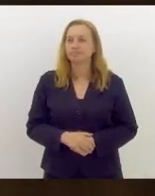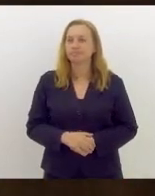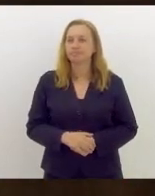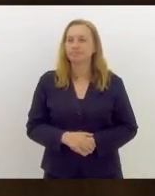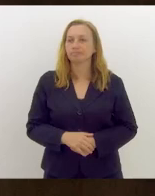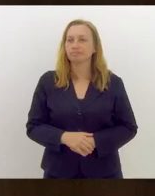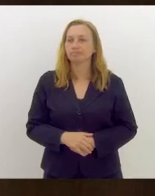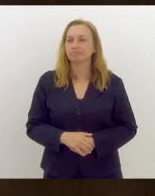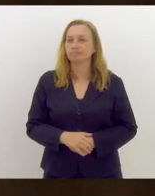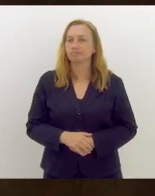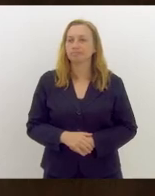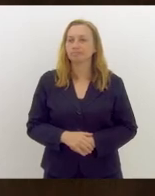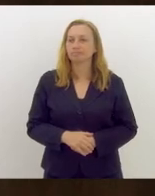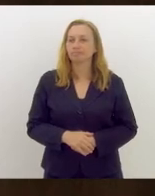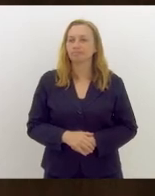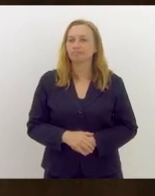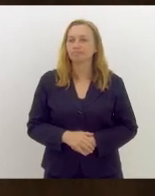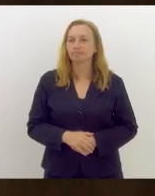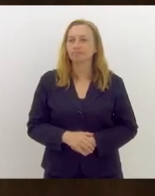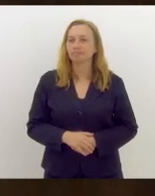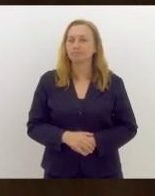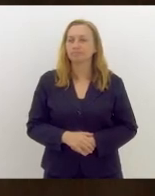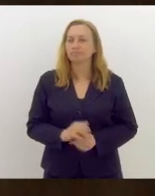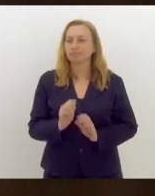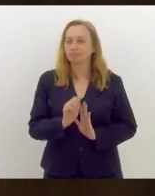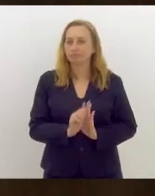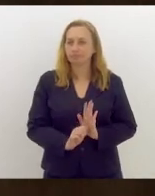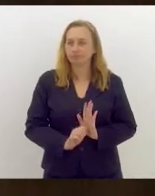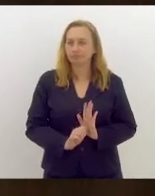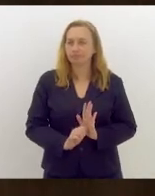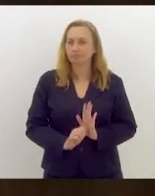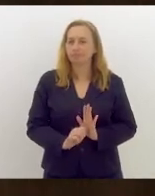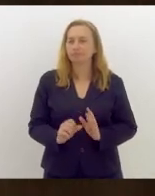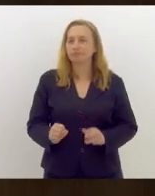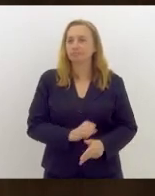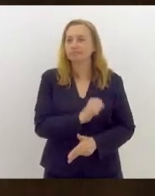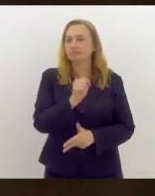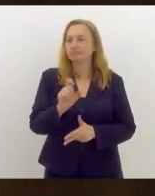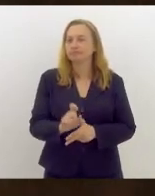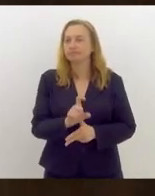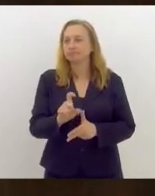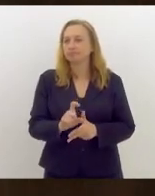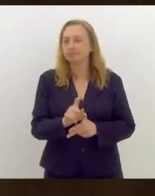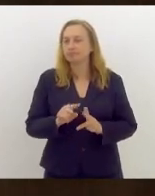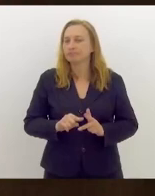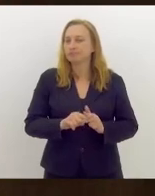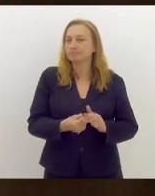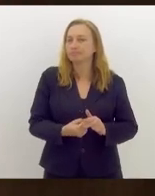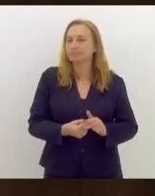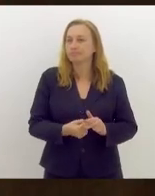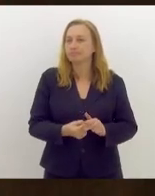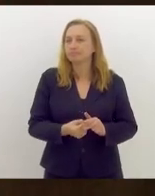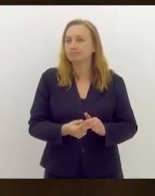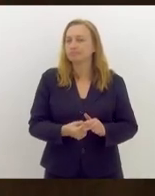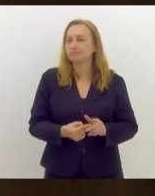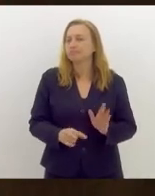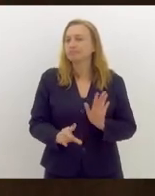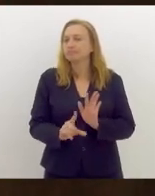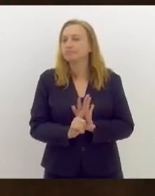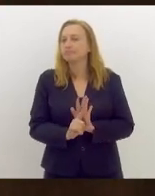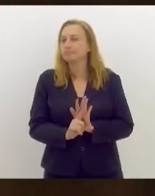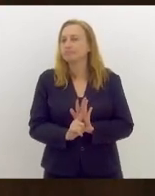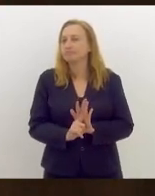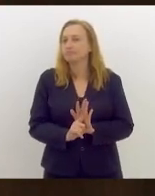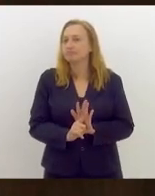que diz que passa a ter a seguinte redação o poder executivo regulamentará presente lei